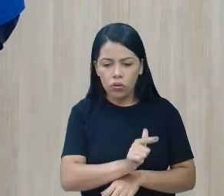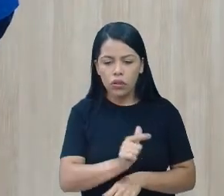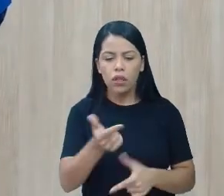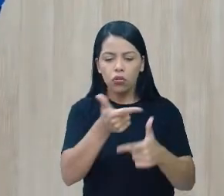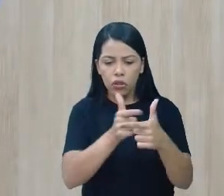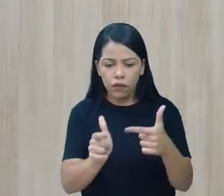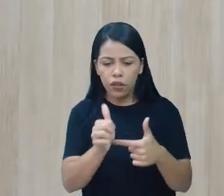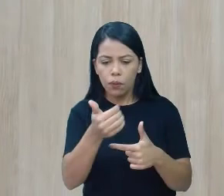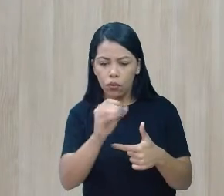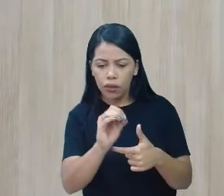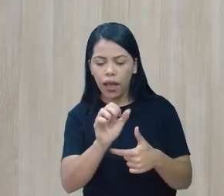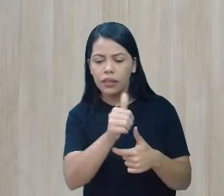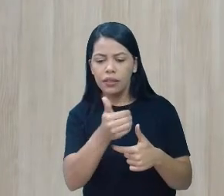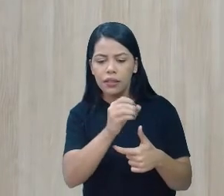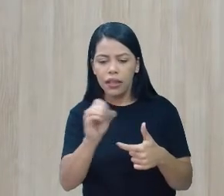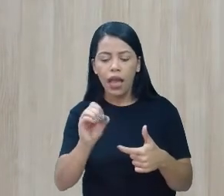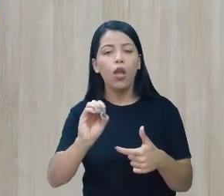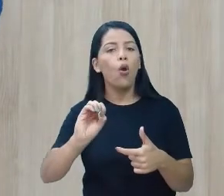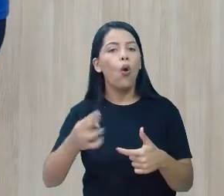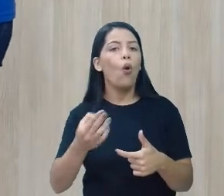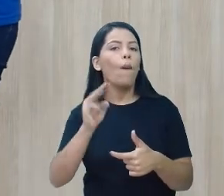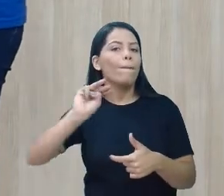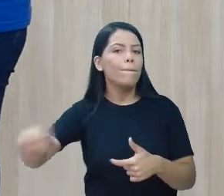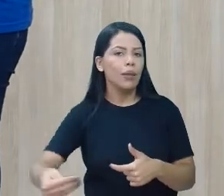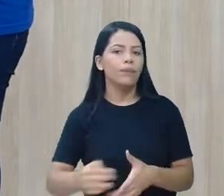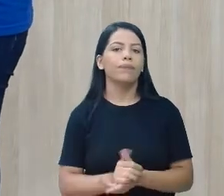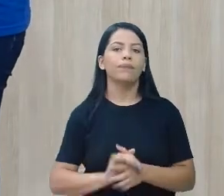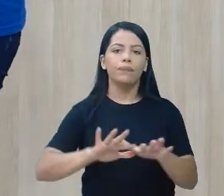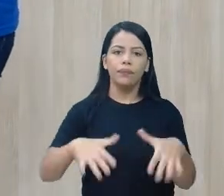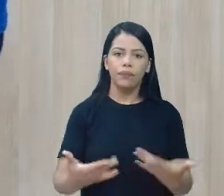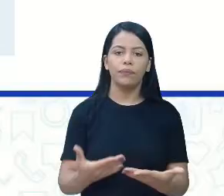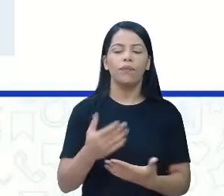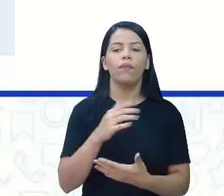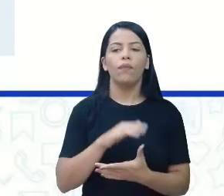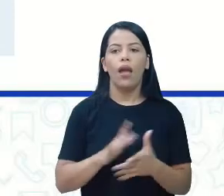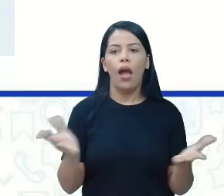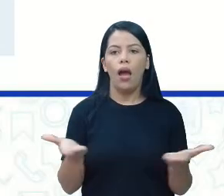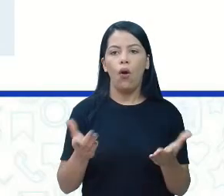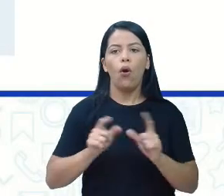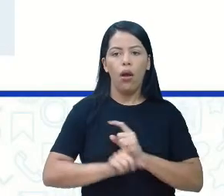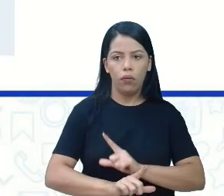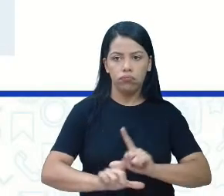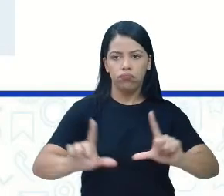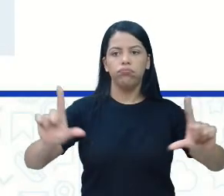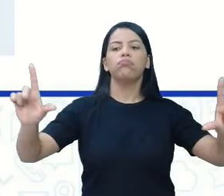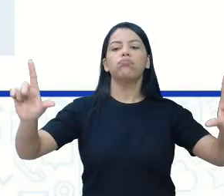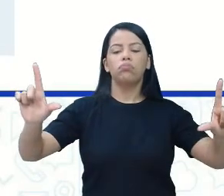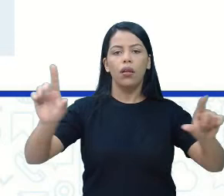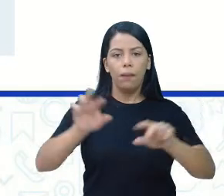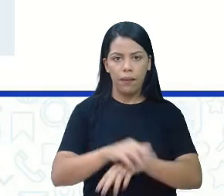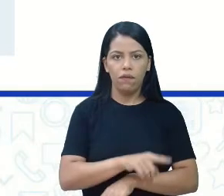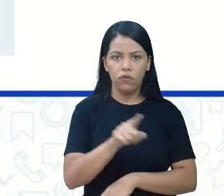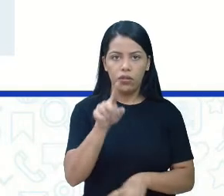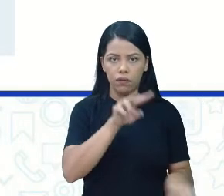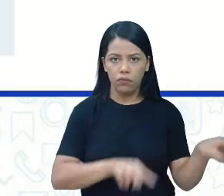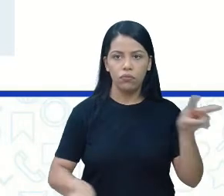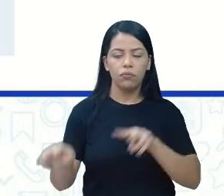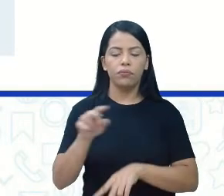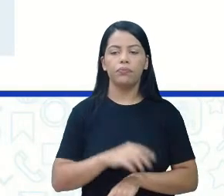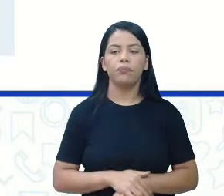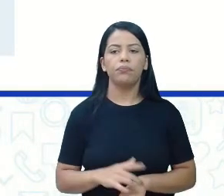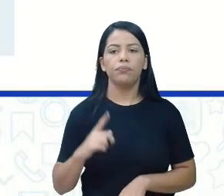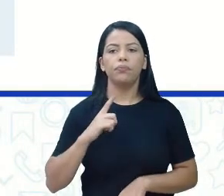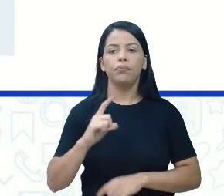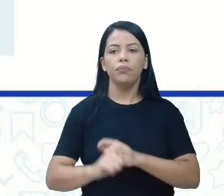100 ou 1000, né? Ali embaixo eu coloquei 2 post-itzinhos, Billy me ajuda de novo, deixa bem grandão aí na tela para o pessoal ver. A gente tem aí, ó,